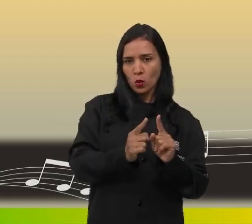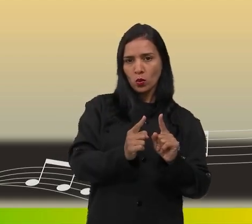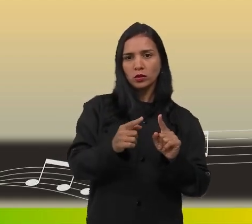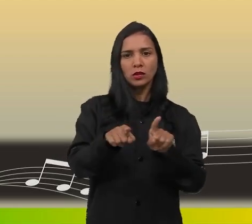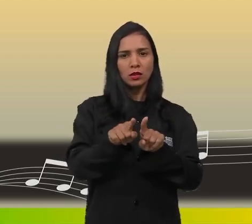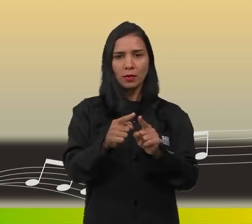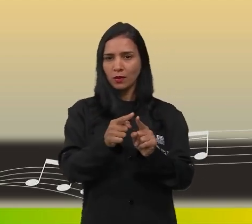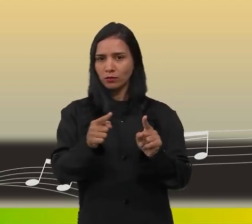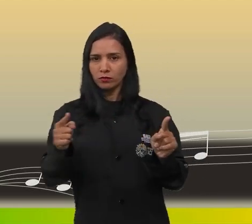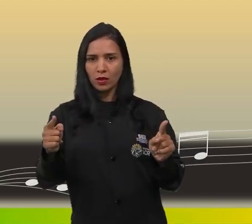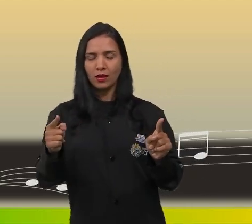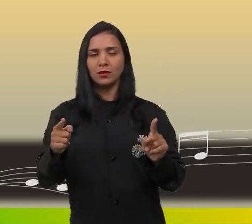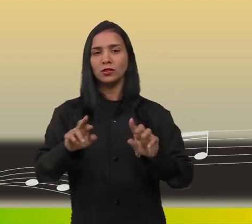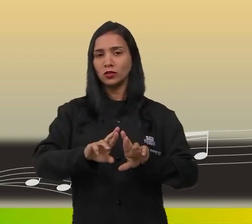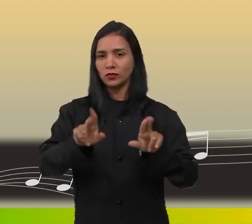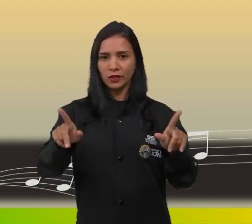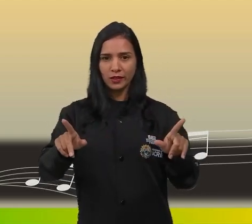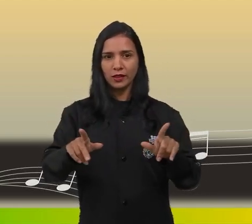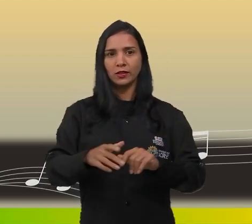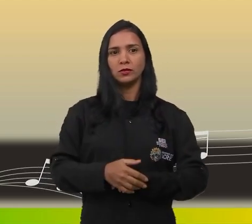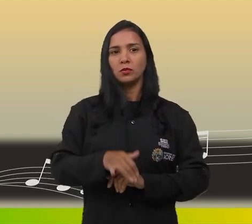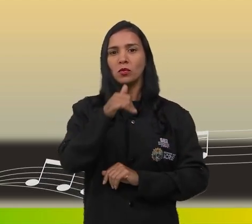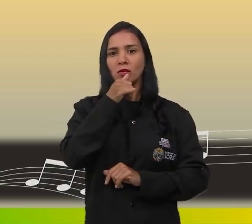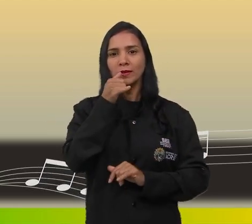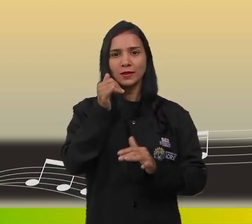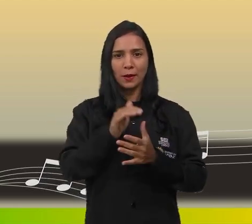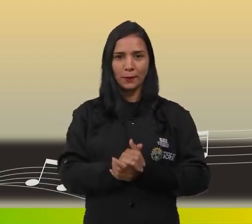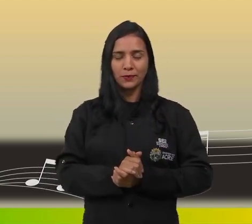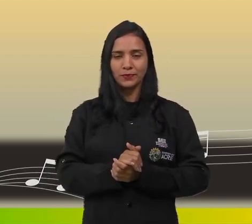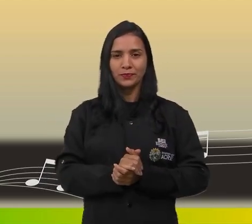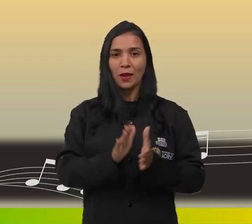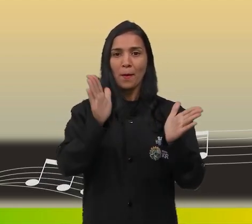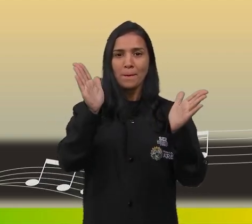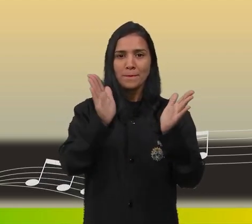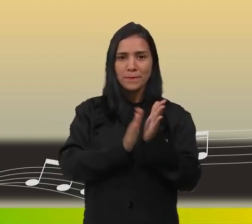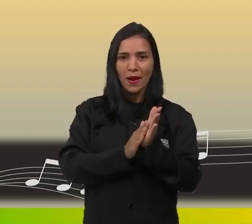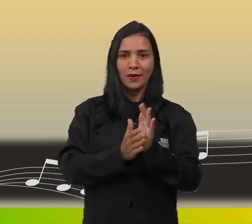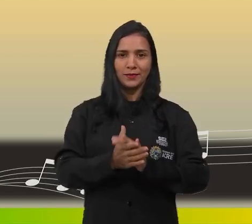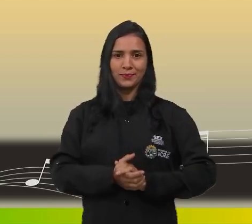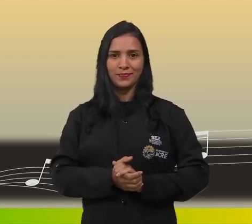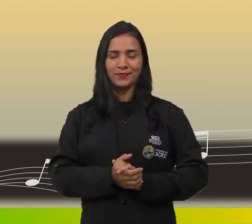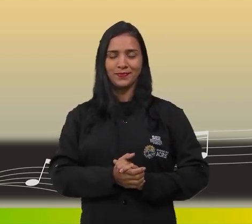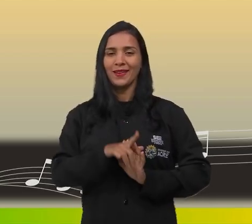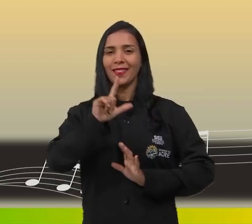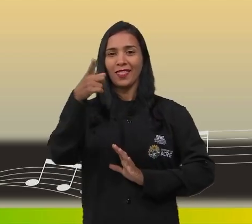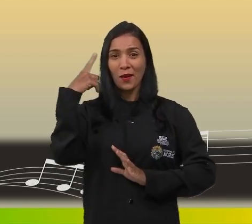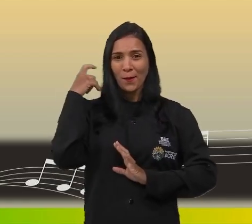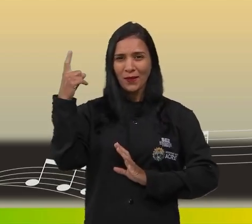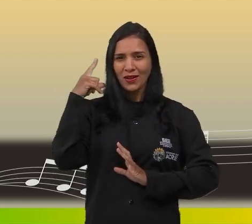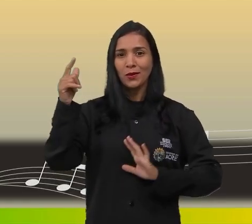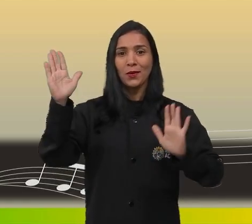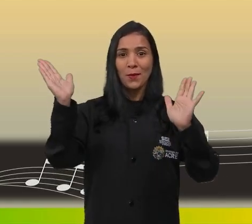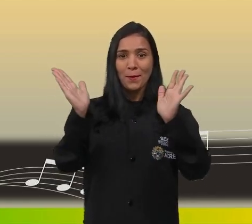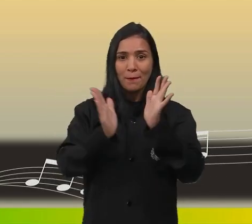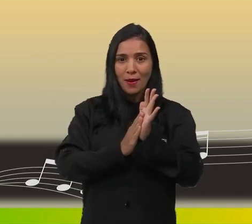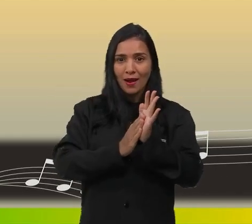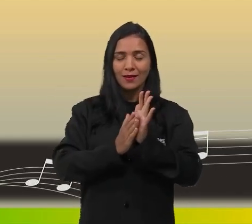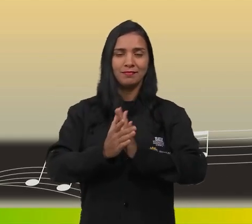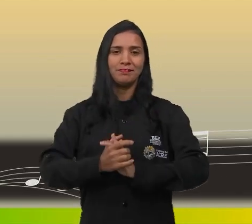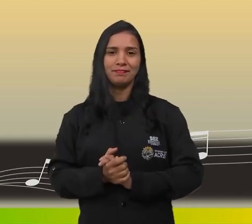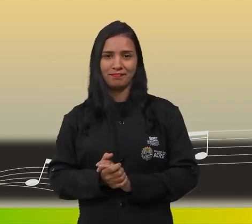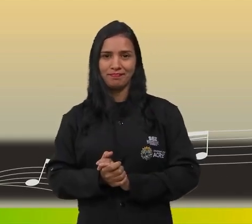e a duração longa. Um exemplo muito comum é a palma, né? Que a gente utiliza aí